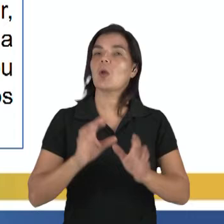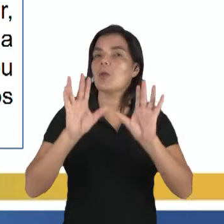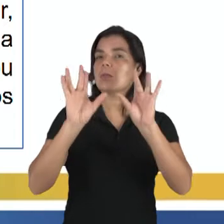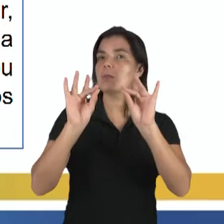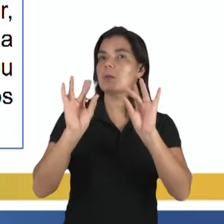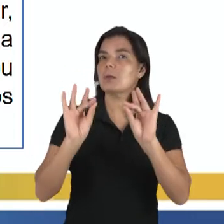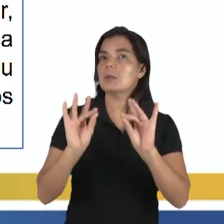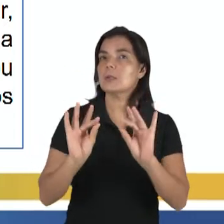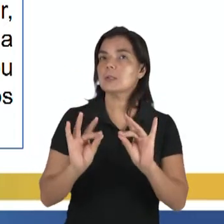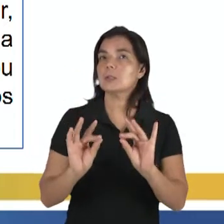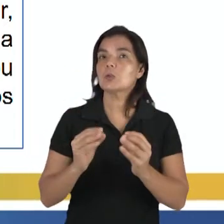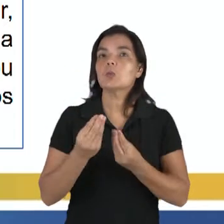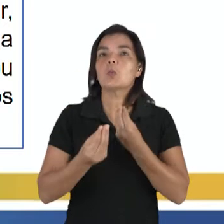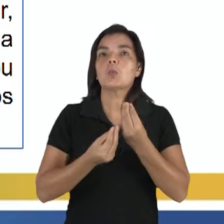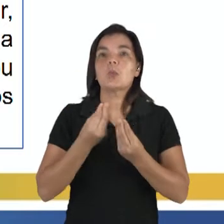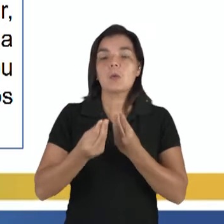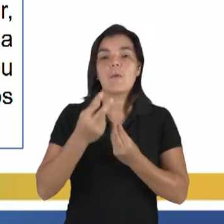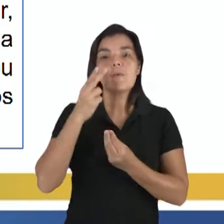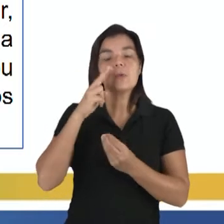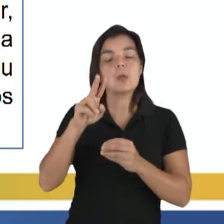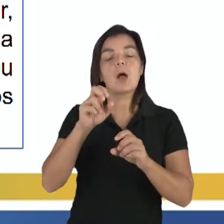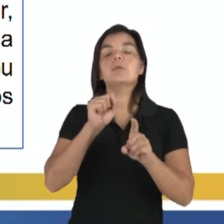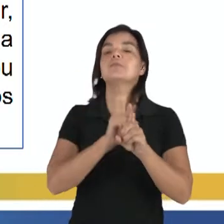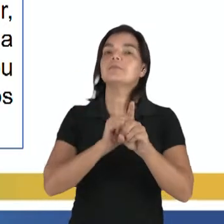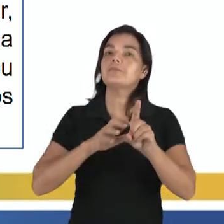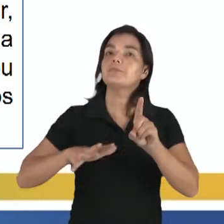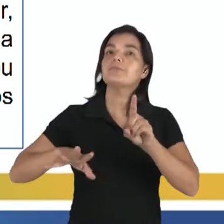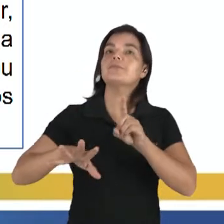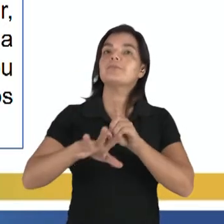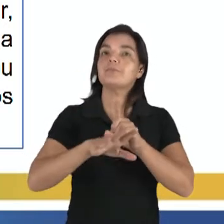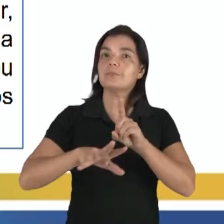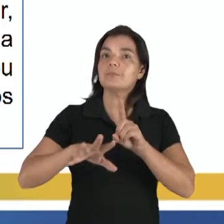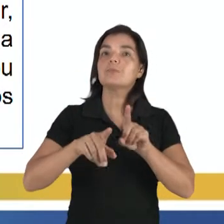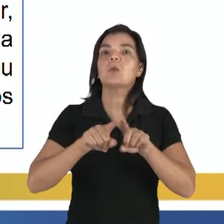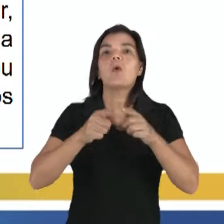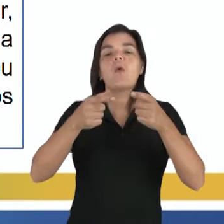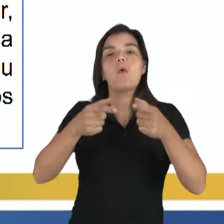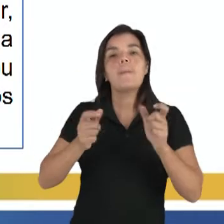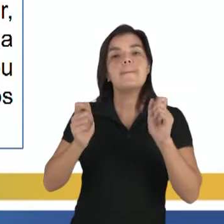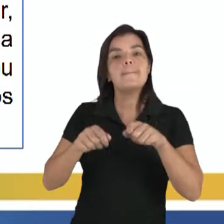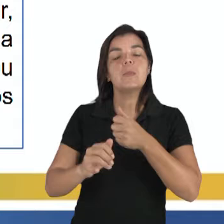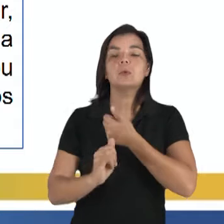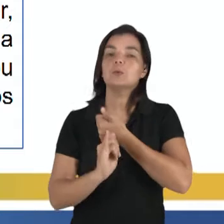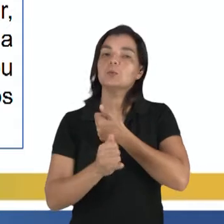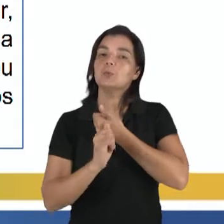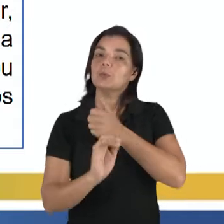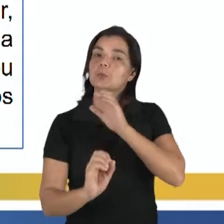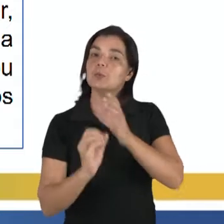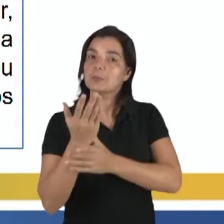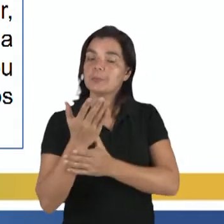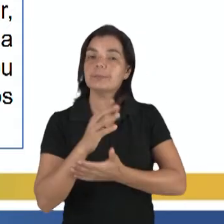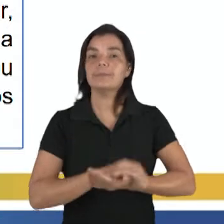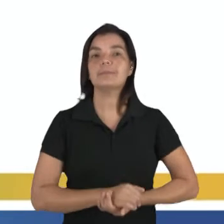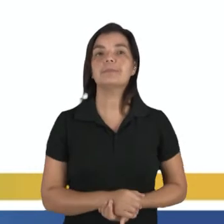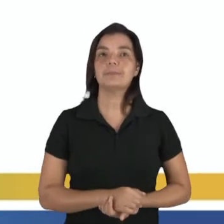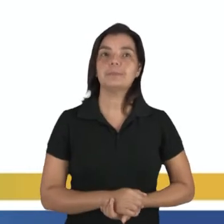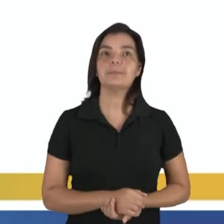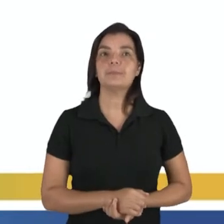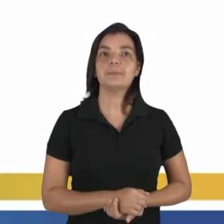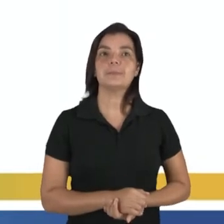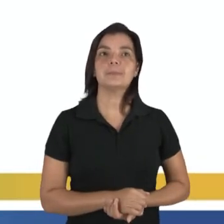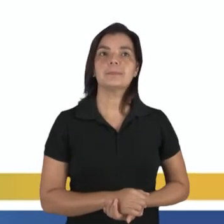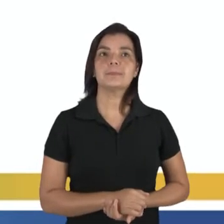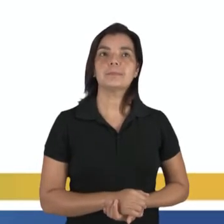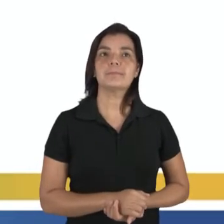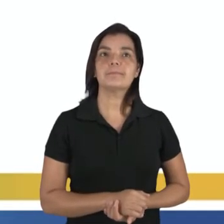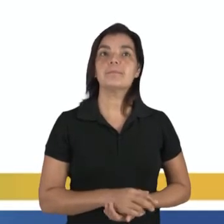faz descrições sobre sua visão da sociedade e de onde pode nascer uma crônica.